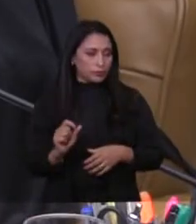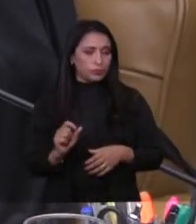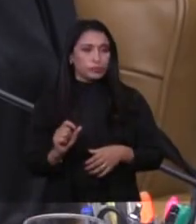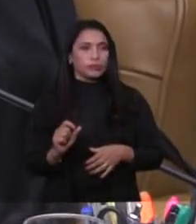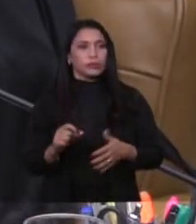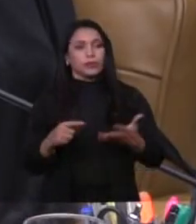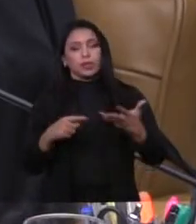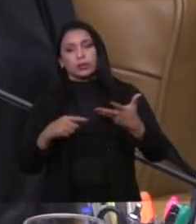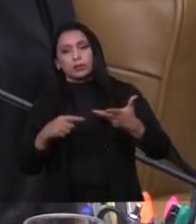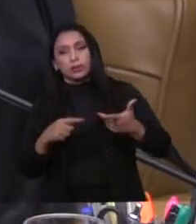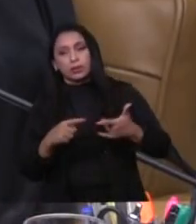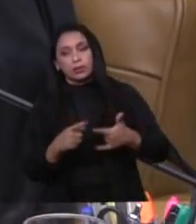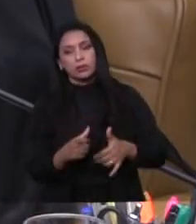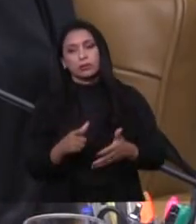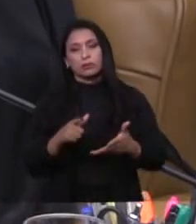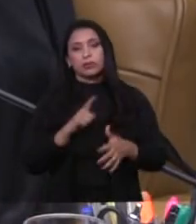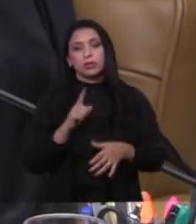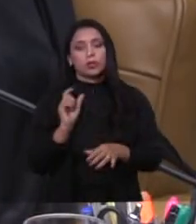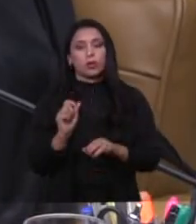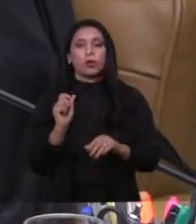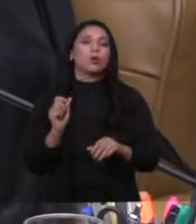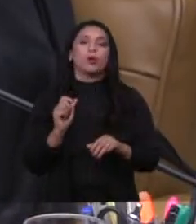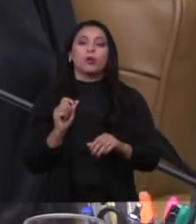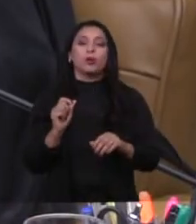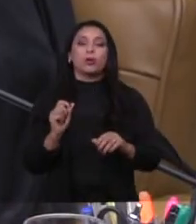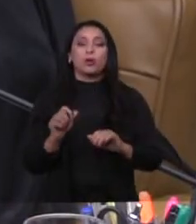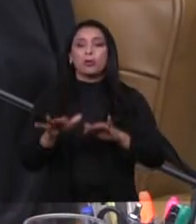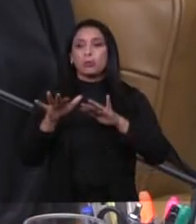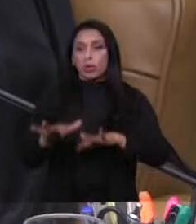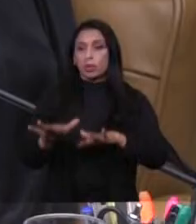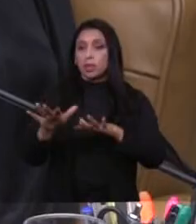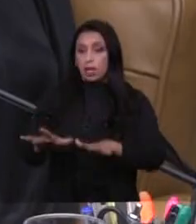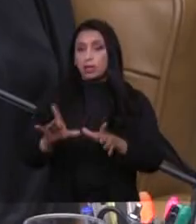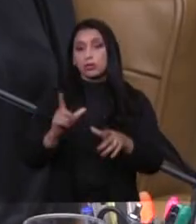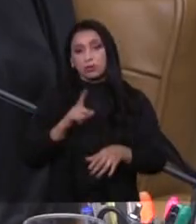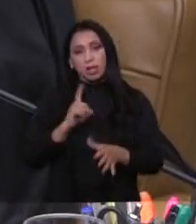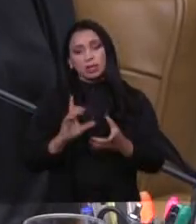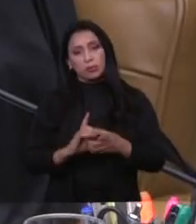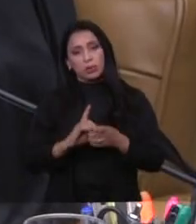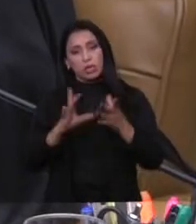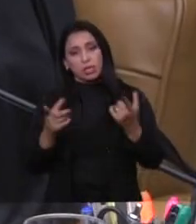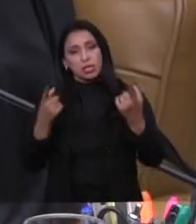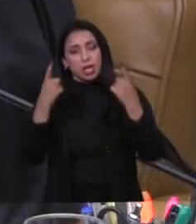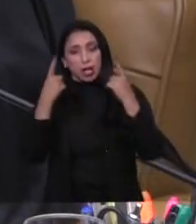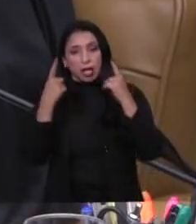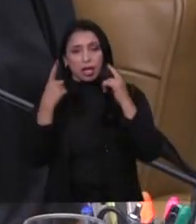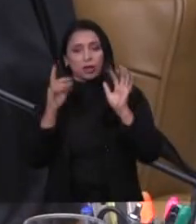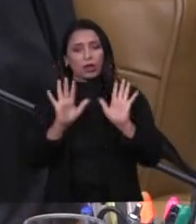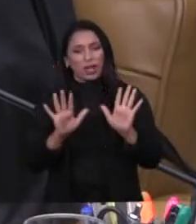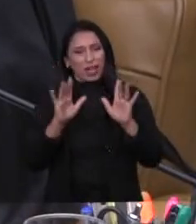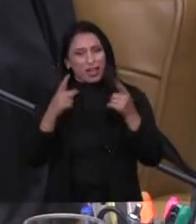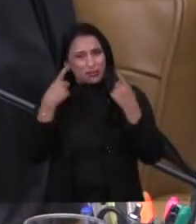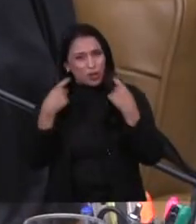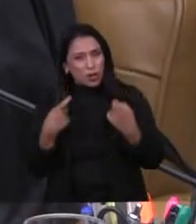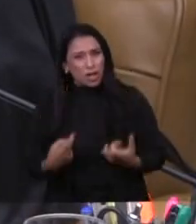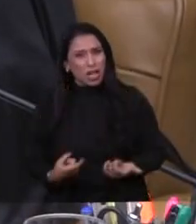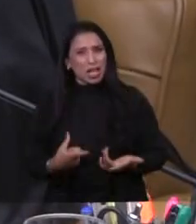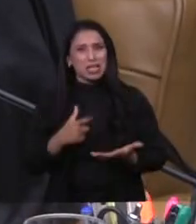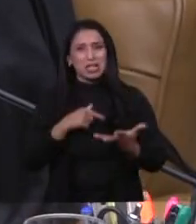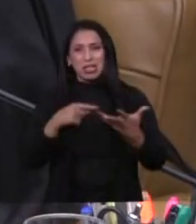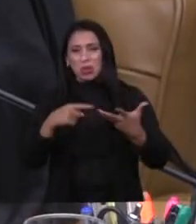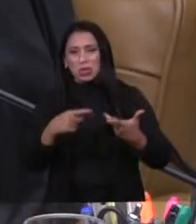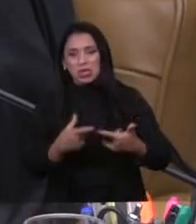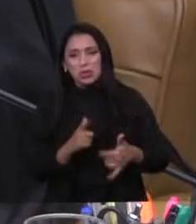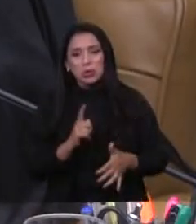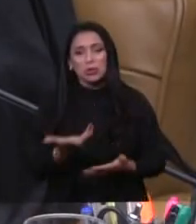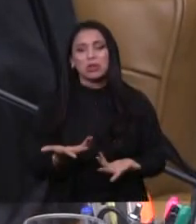as formas não democráticas de exercício de protesto, a violência, a sua instigação por quaisquer meios e as pretensões